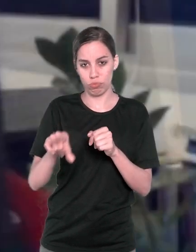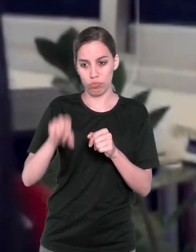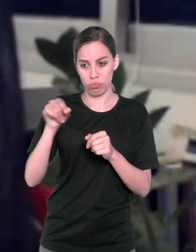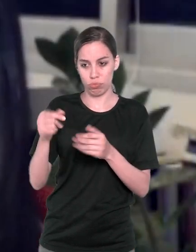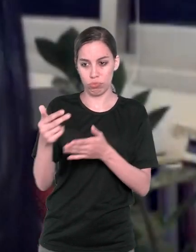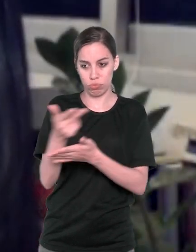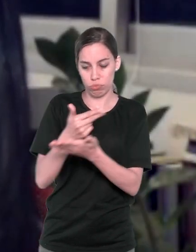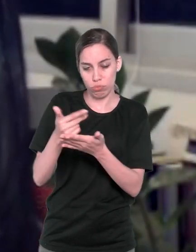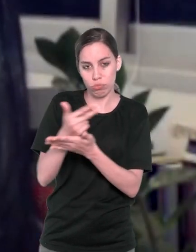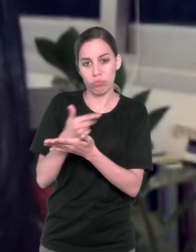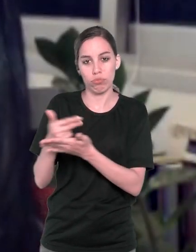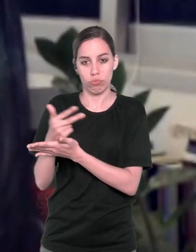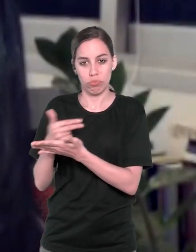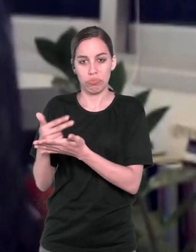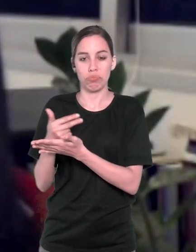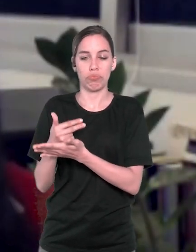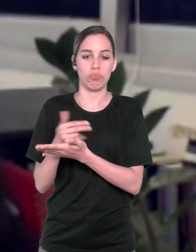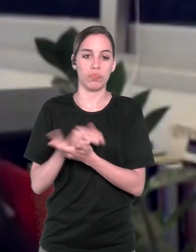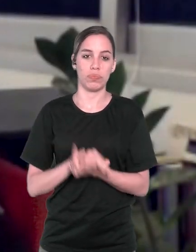ilustrá-lo.